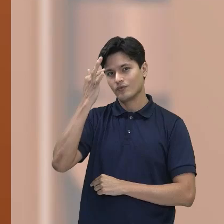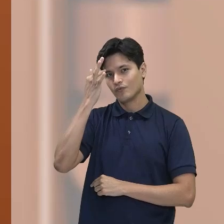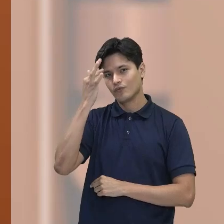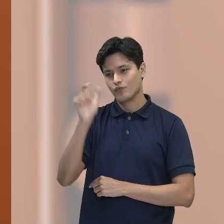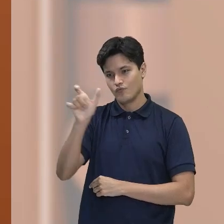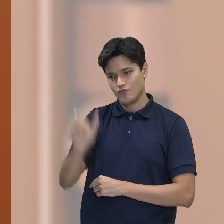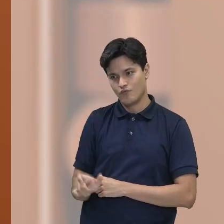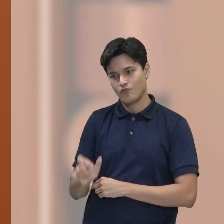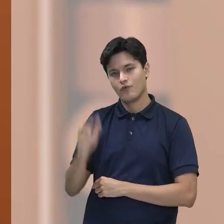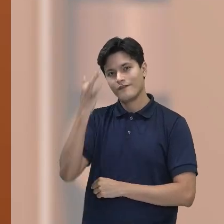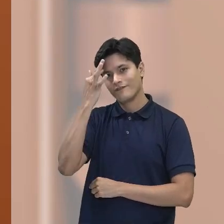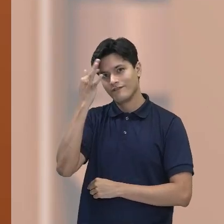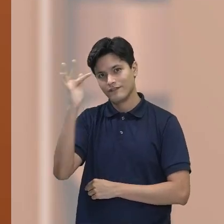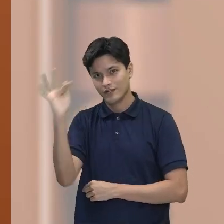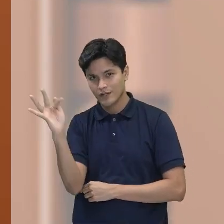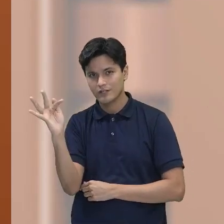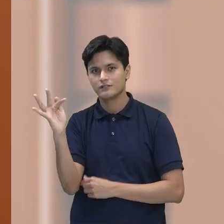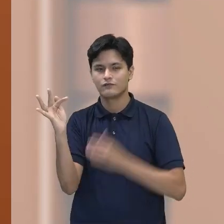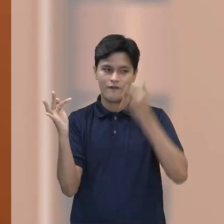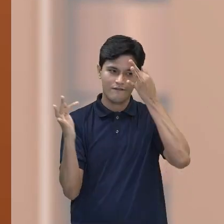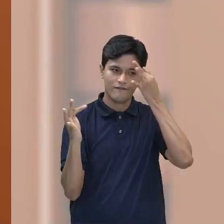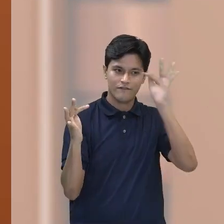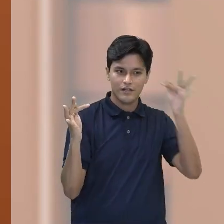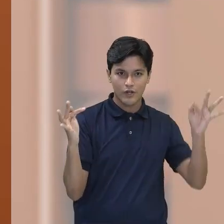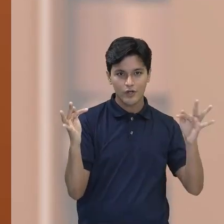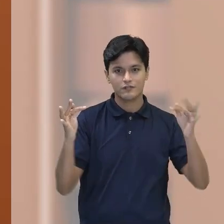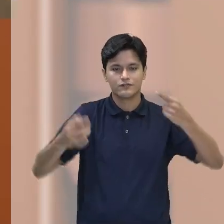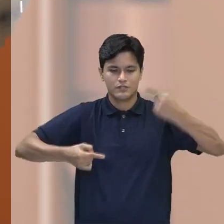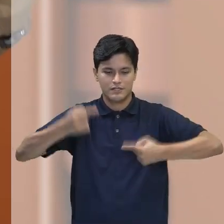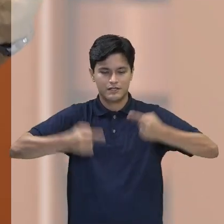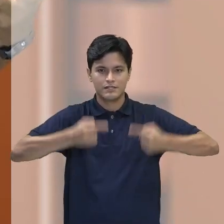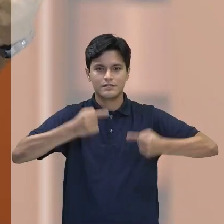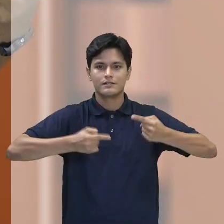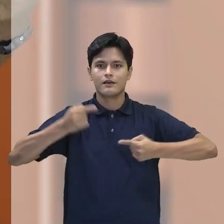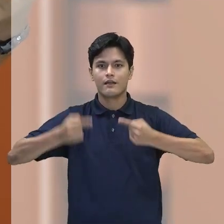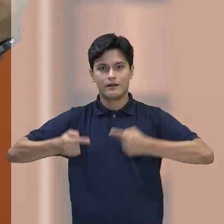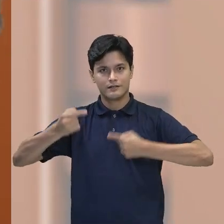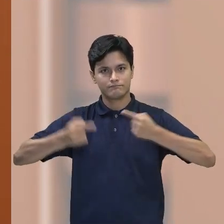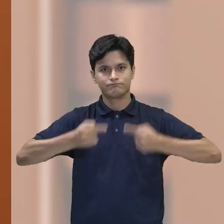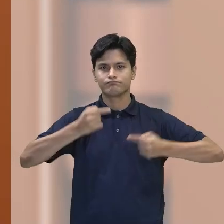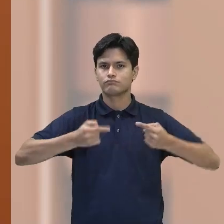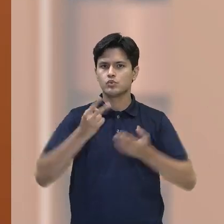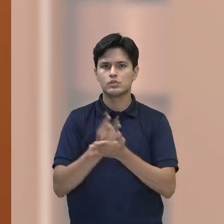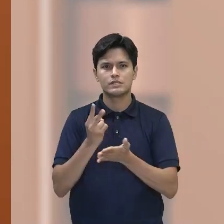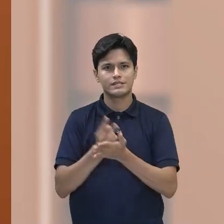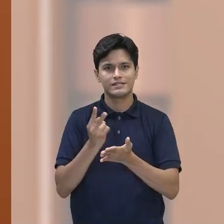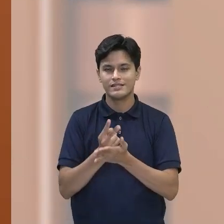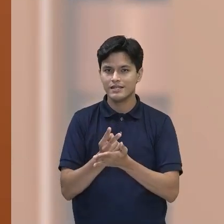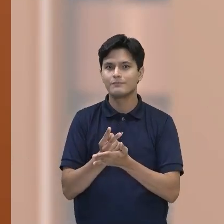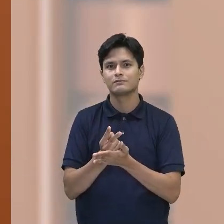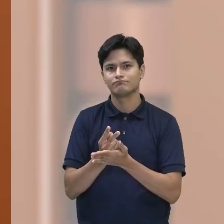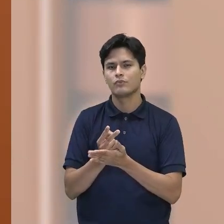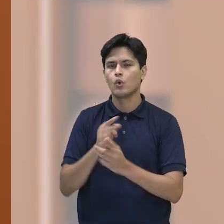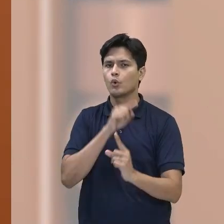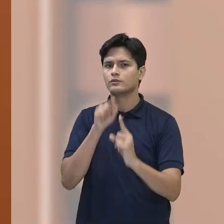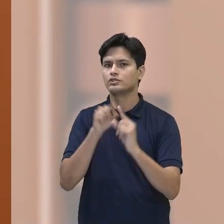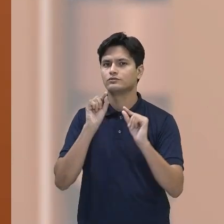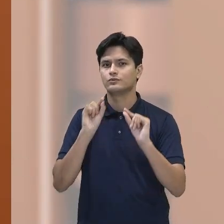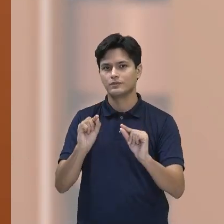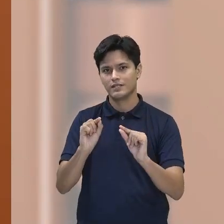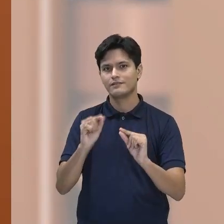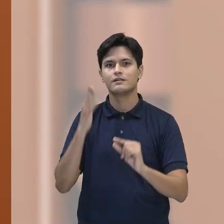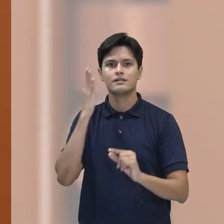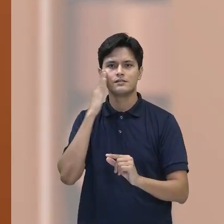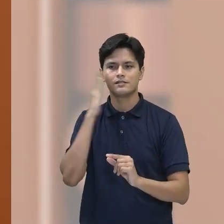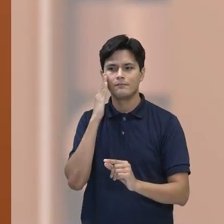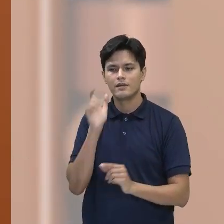né? Combatendo, criticando, questionando e enfrentando outro filósofo, sempre na busca de quem é o dono